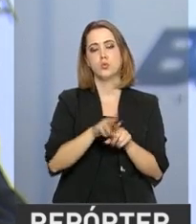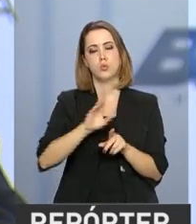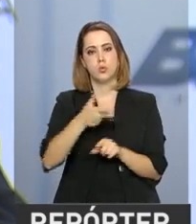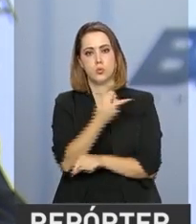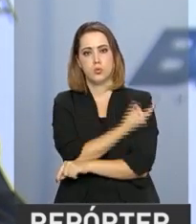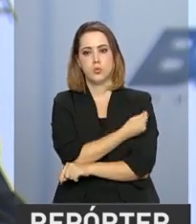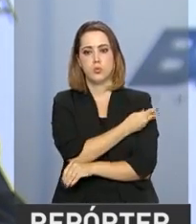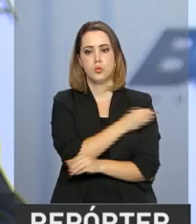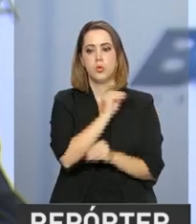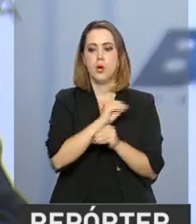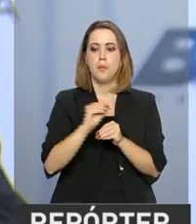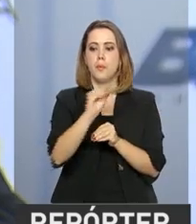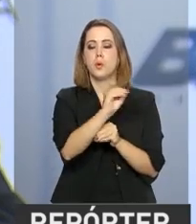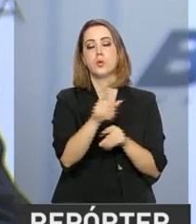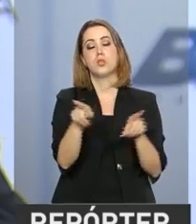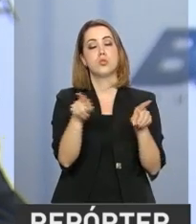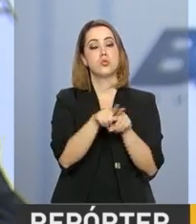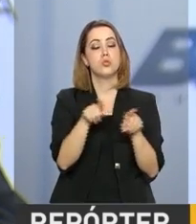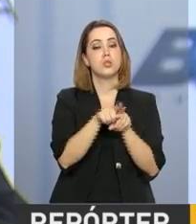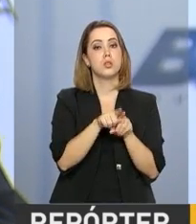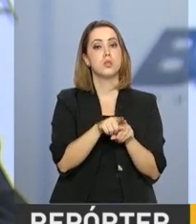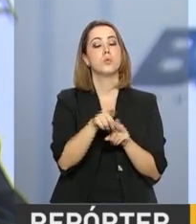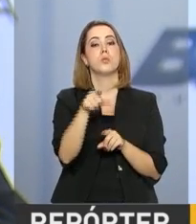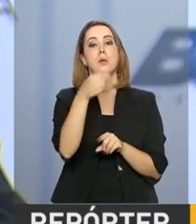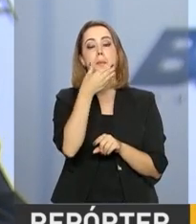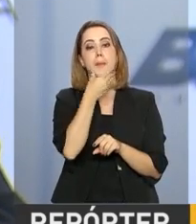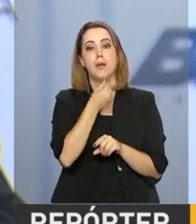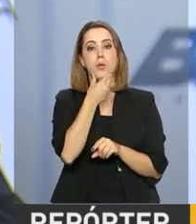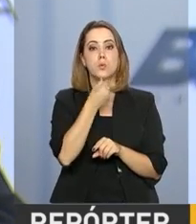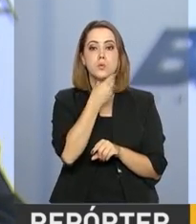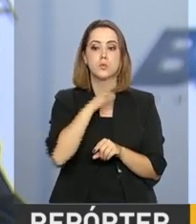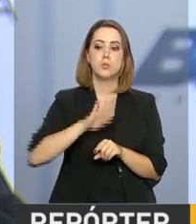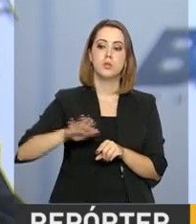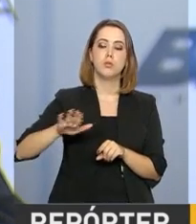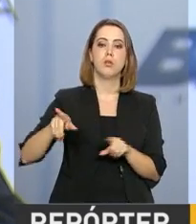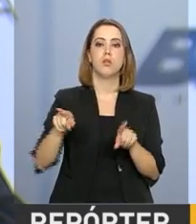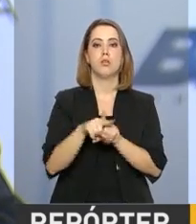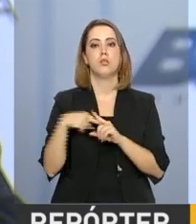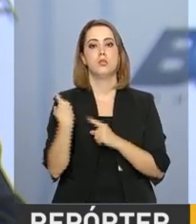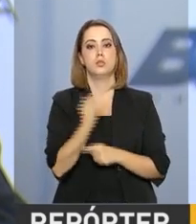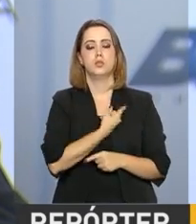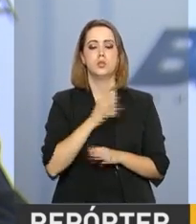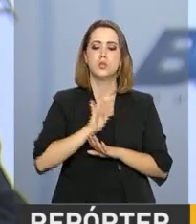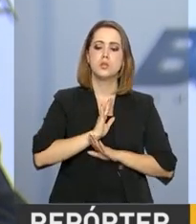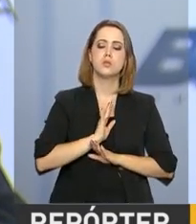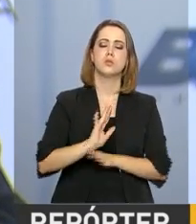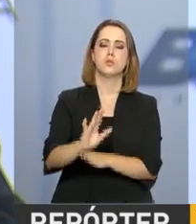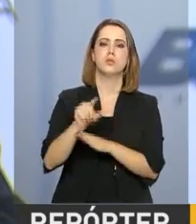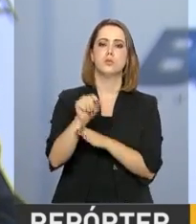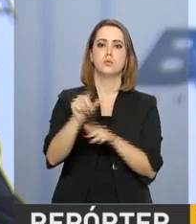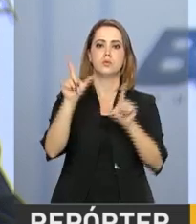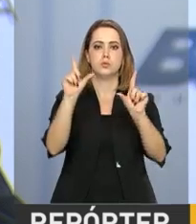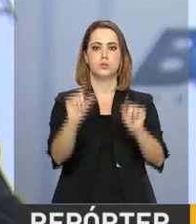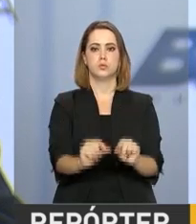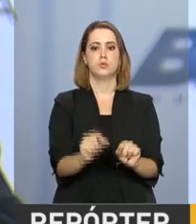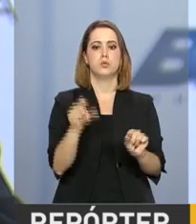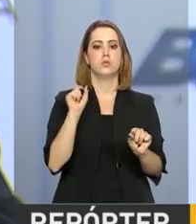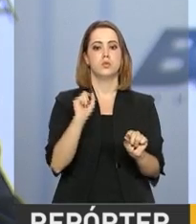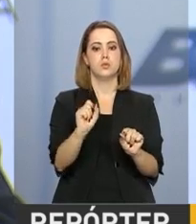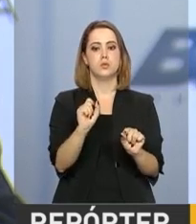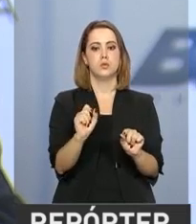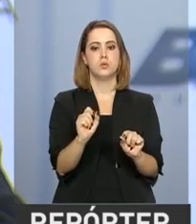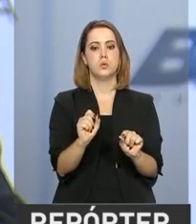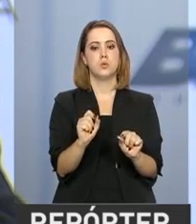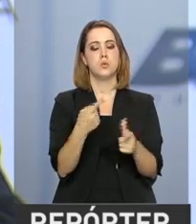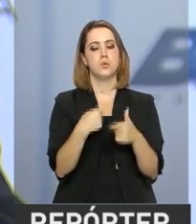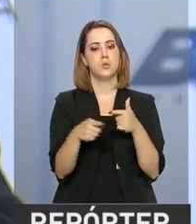pros meninos eh mostram né que também ao vacinar os meninos nós vamos contribuir pra diminuição e da